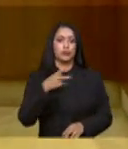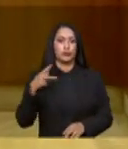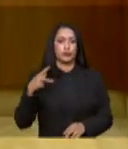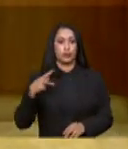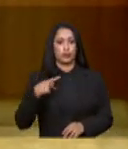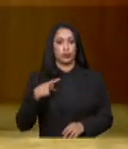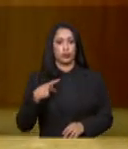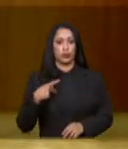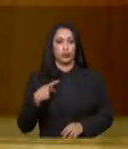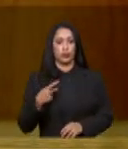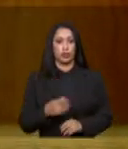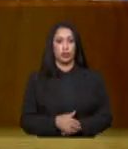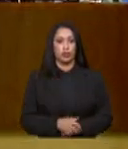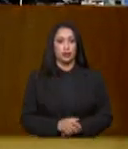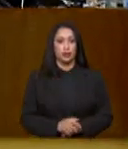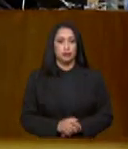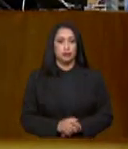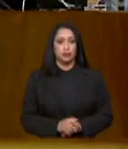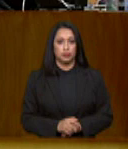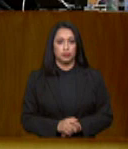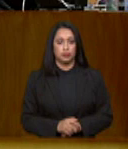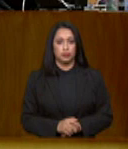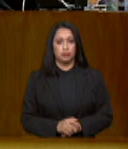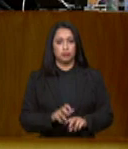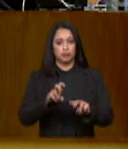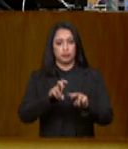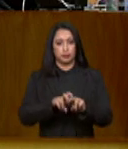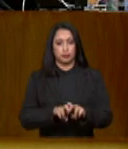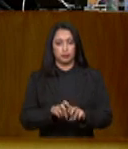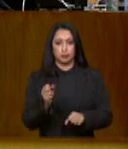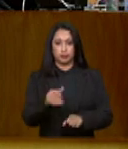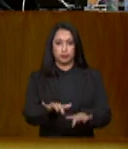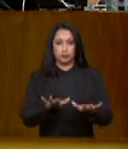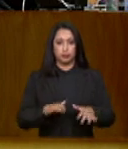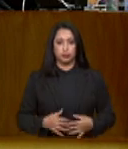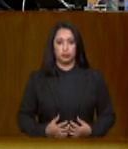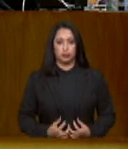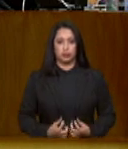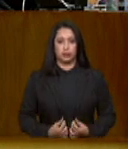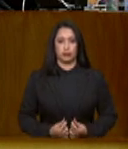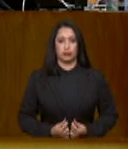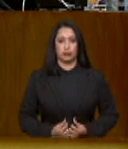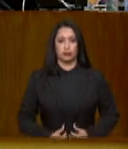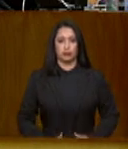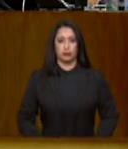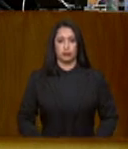também presente, é claro, a sessão Procurador-Geral da República. E vamos direto do plenário.